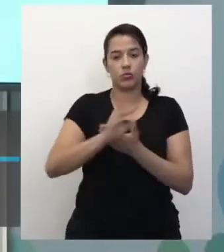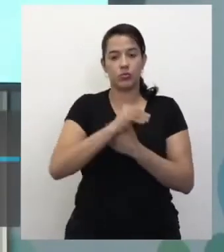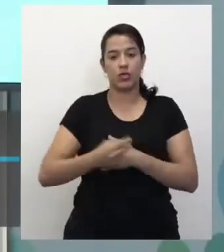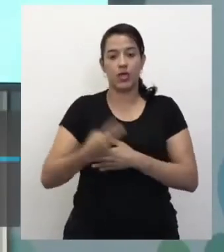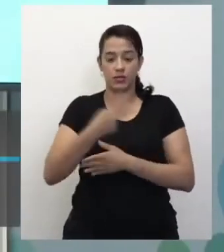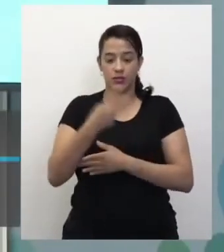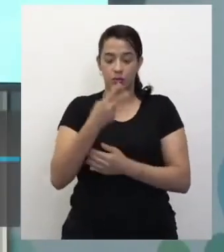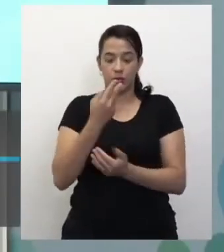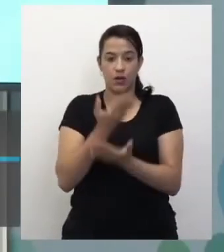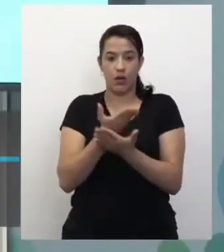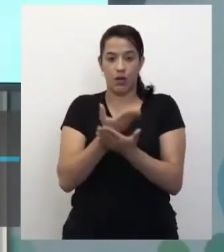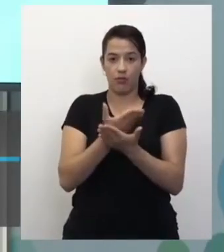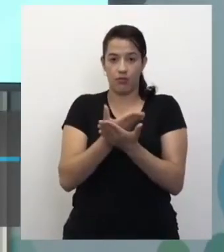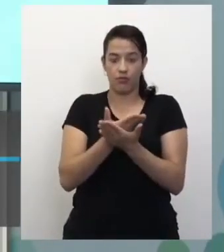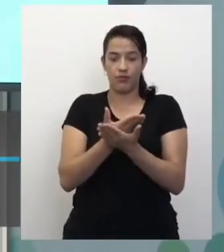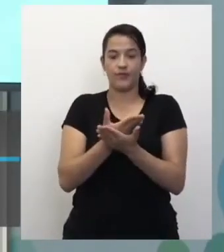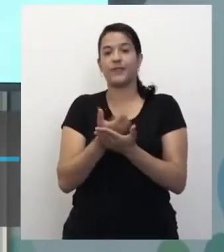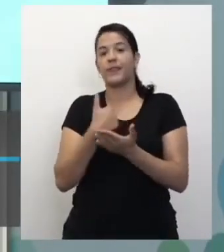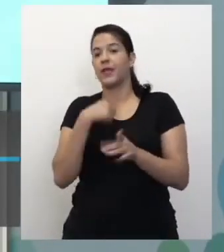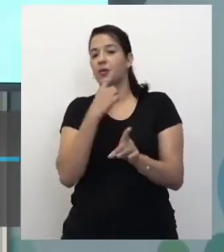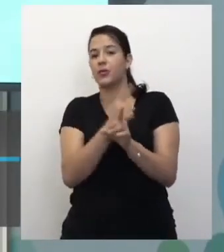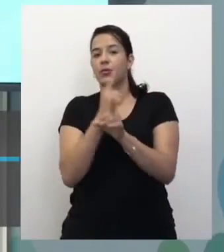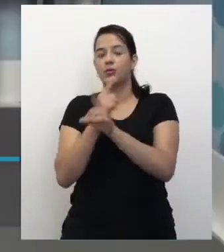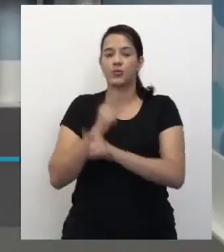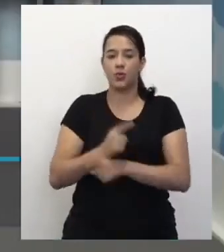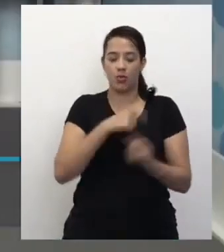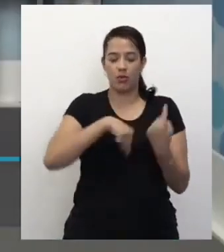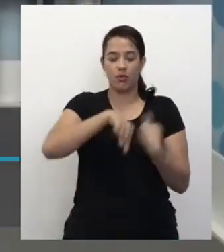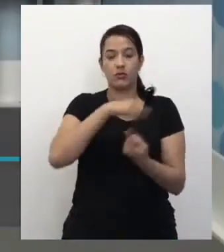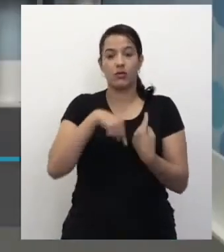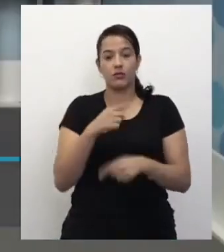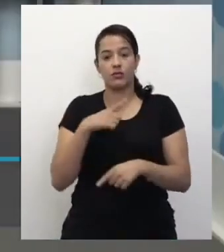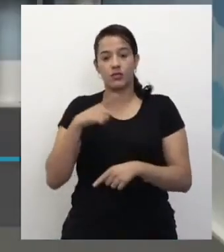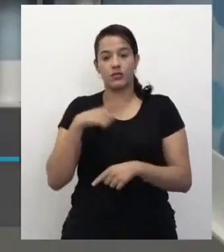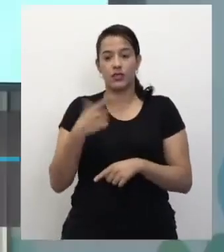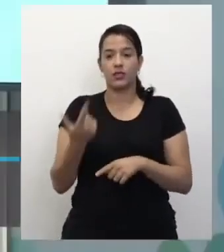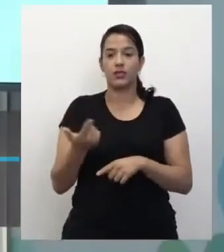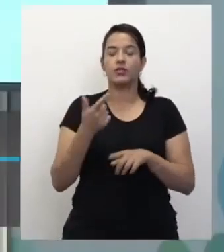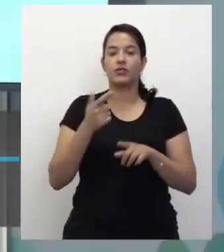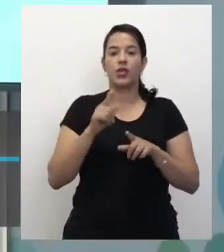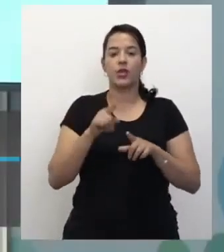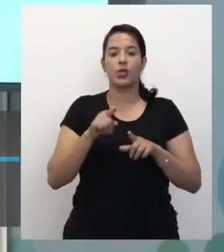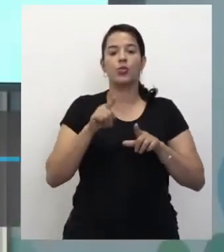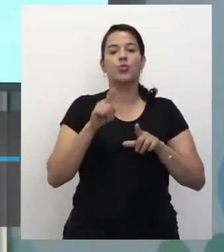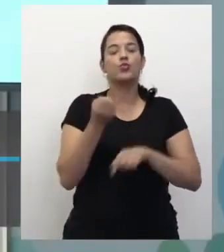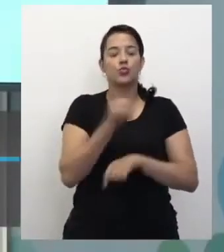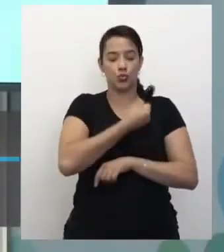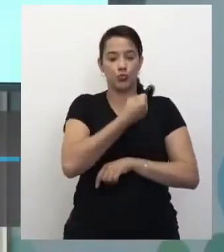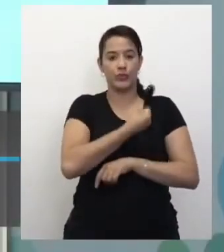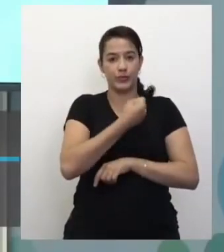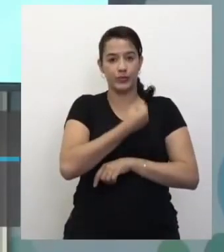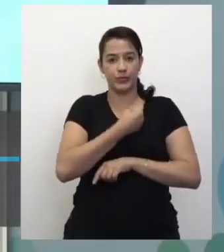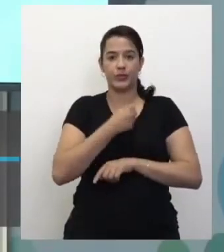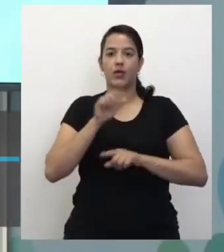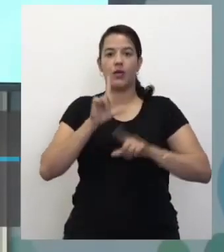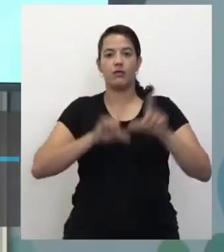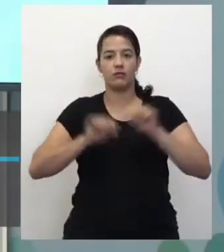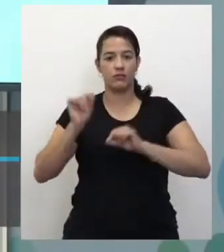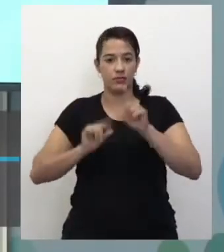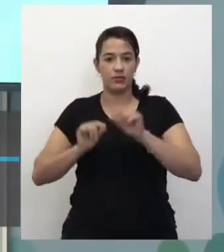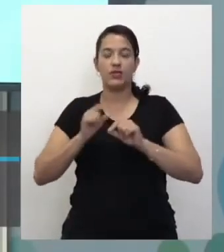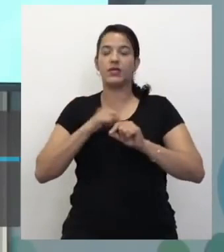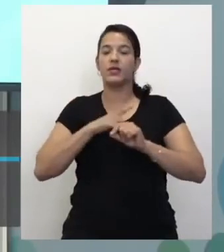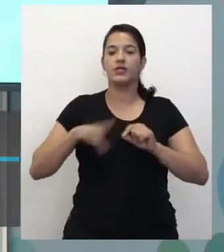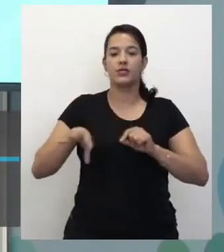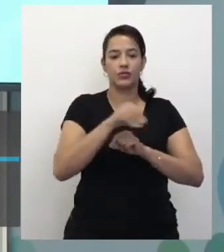aula dessa questão da descoberta aí dessas Sim. relações algébricas, né, que estão presentes aí nessas proporções. E a